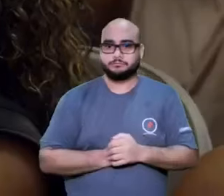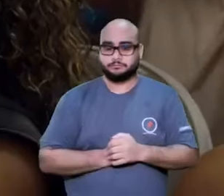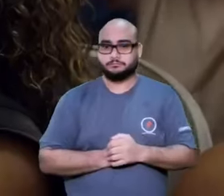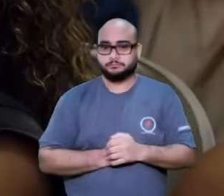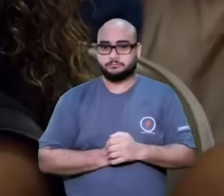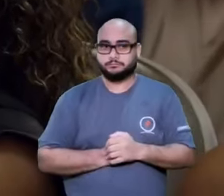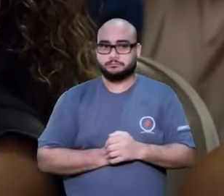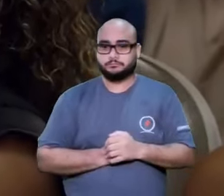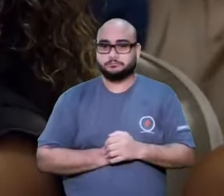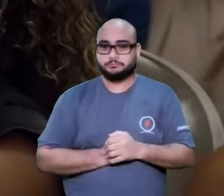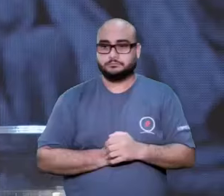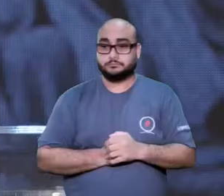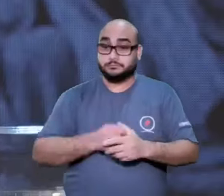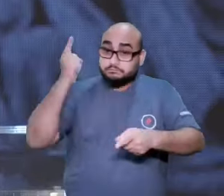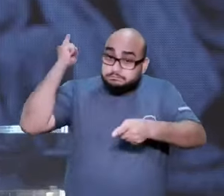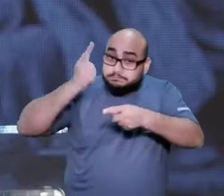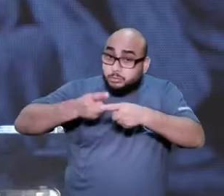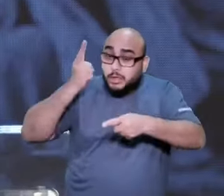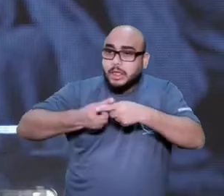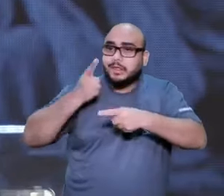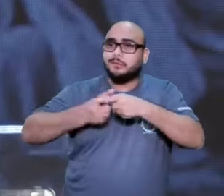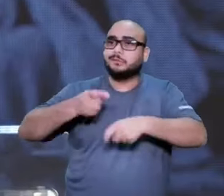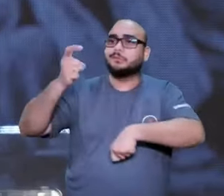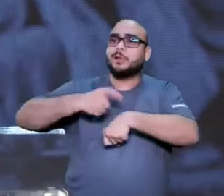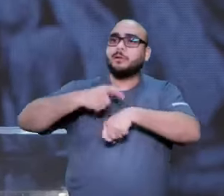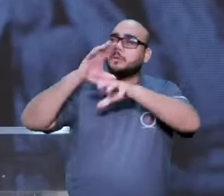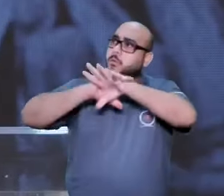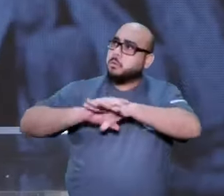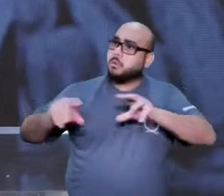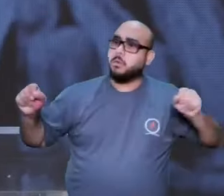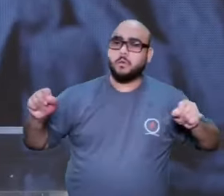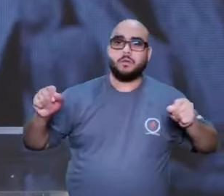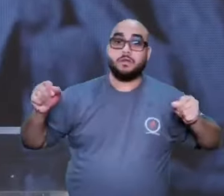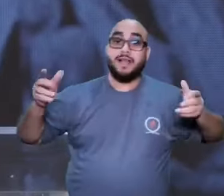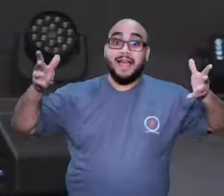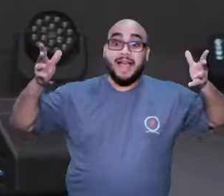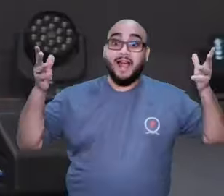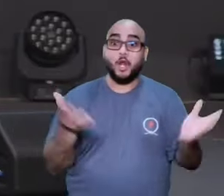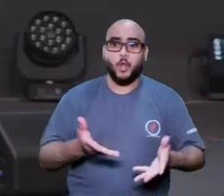diferente porque o tempo da sua cura